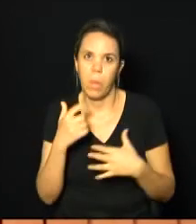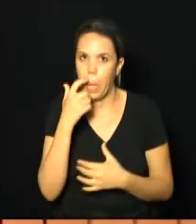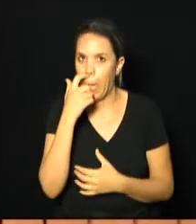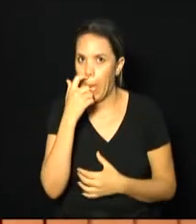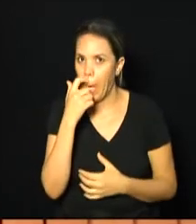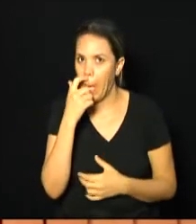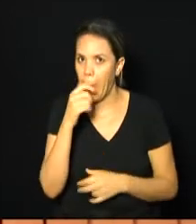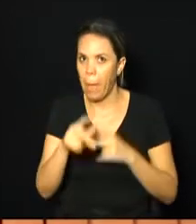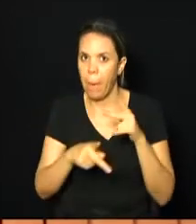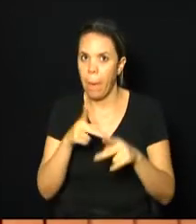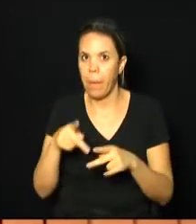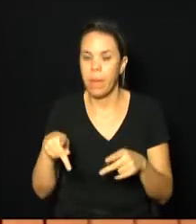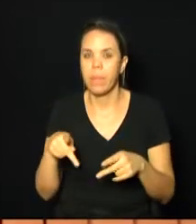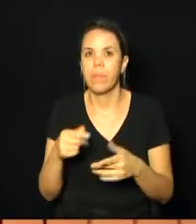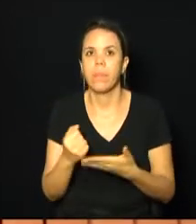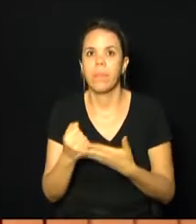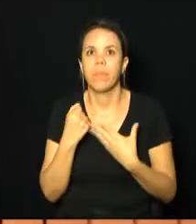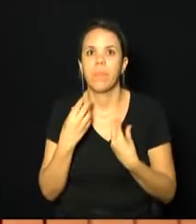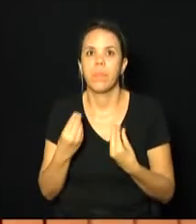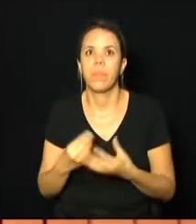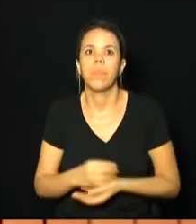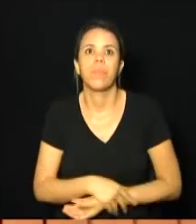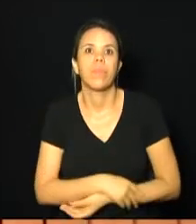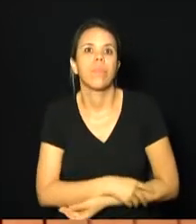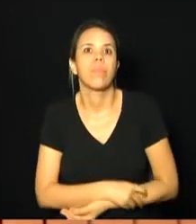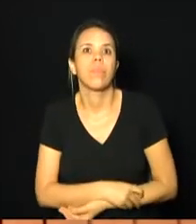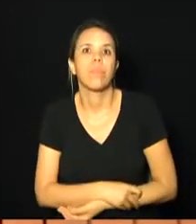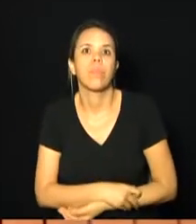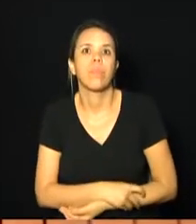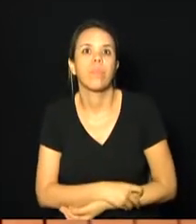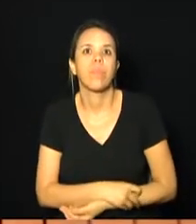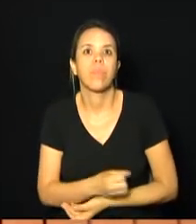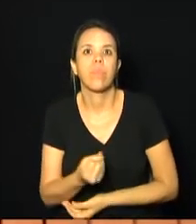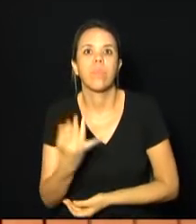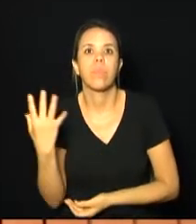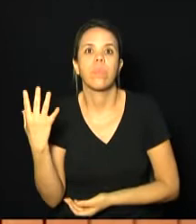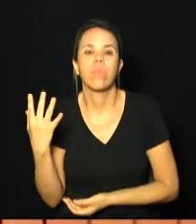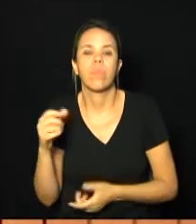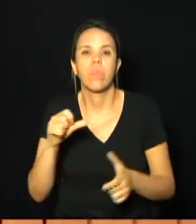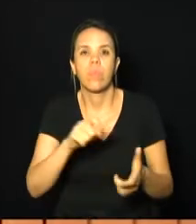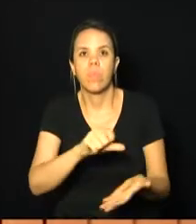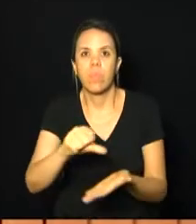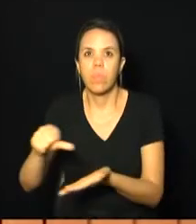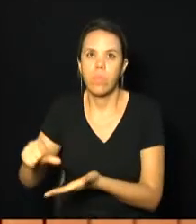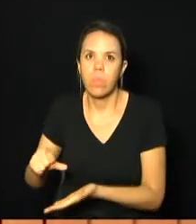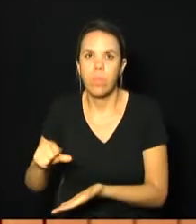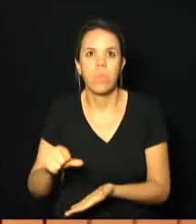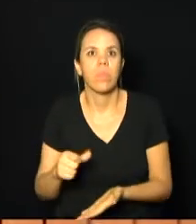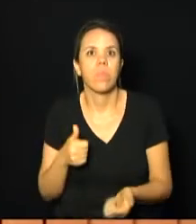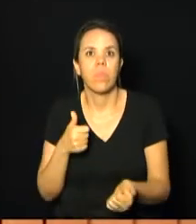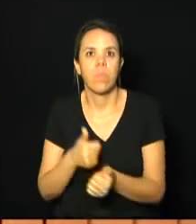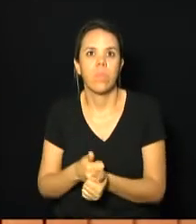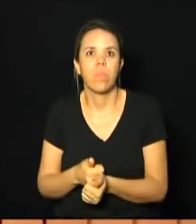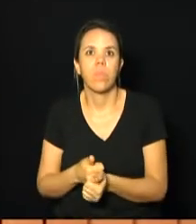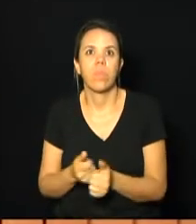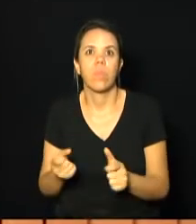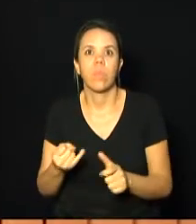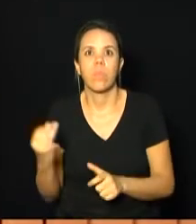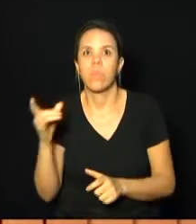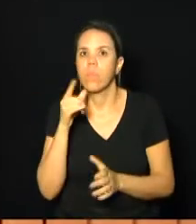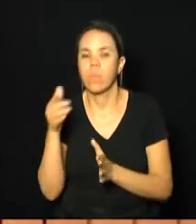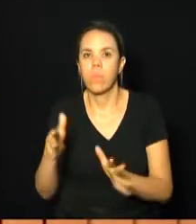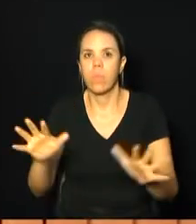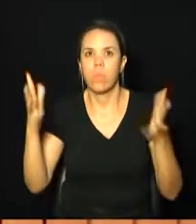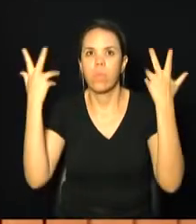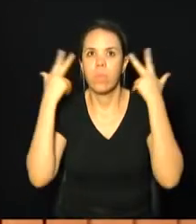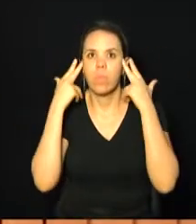O pessoal lá está ajudando muito nesse 1/3, né, do território, que é aproximadamente a maior concentração de águas e matas